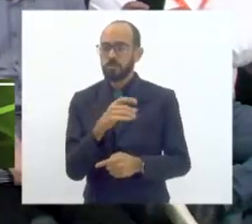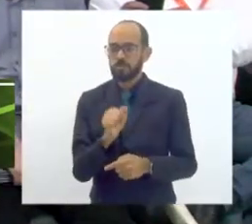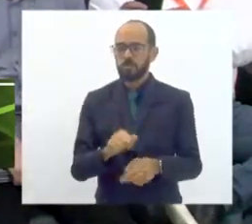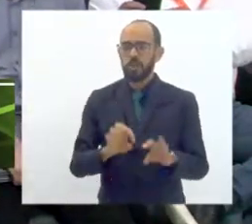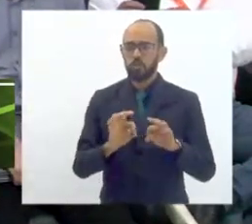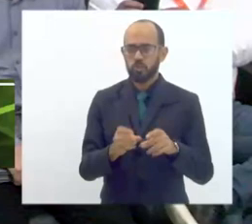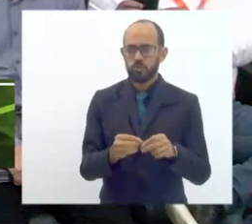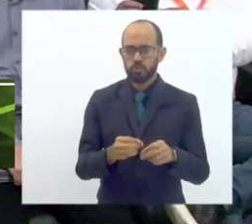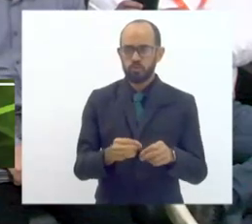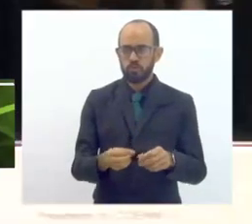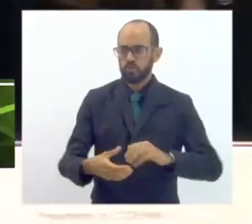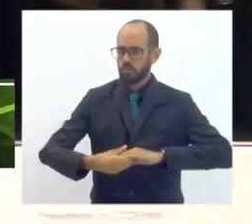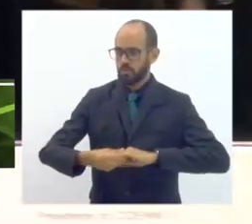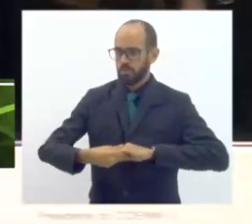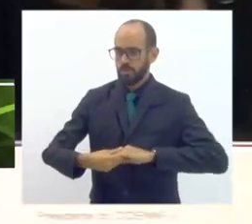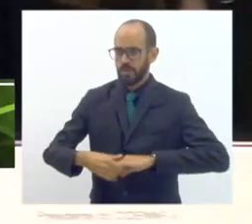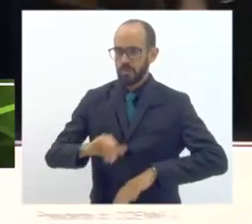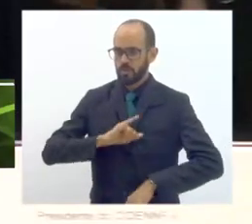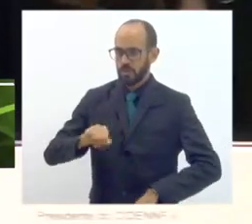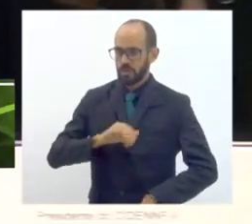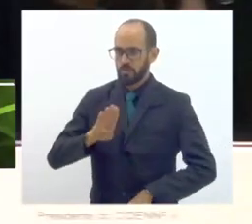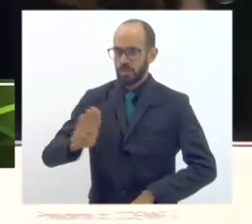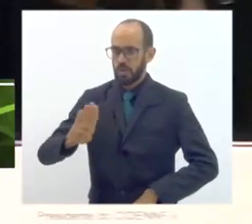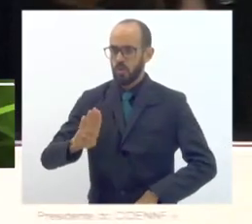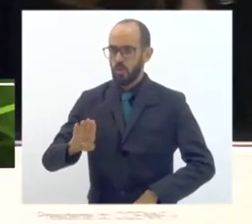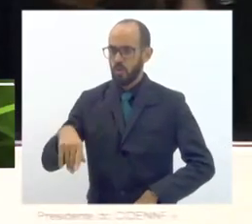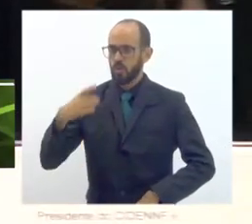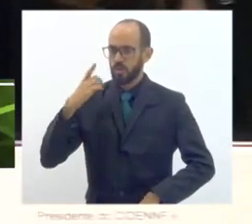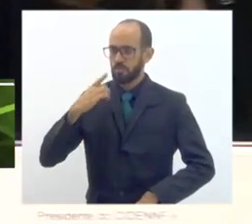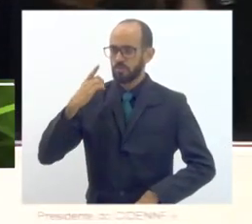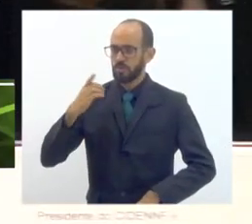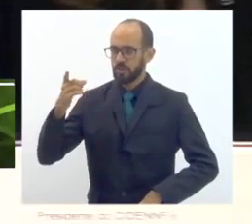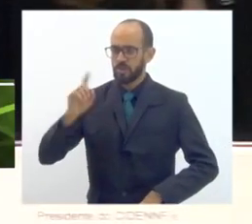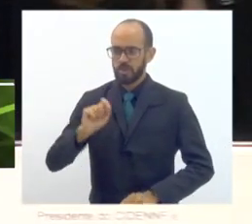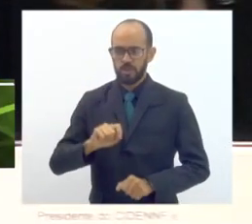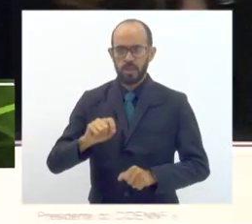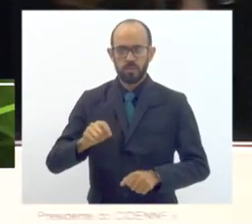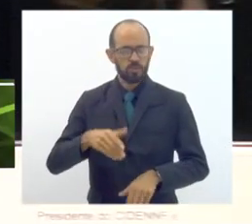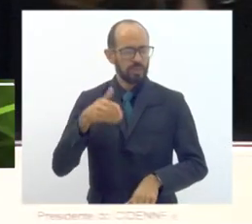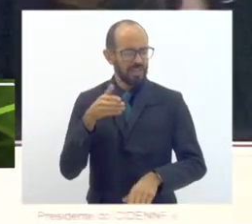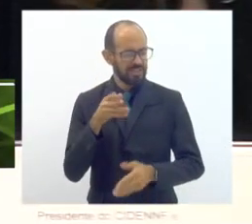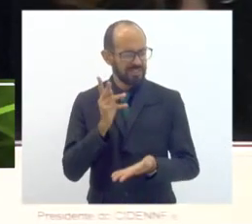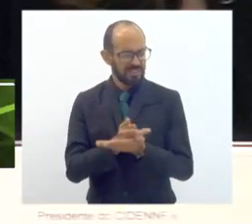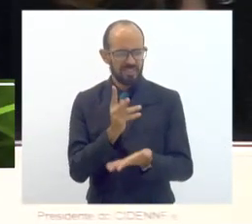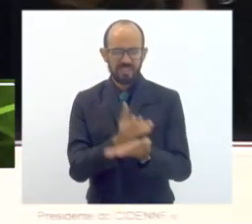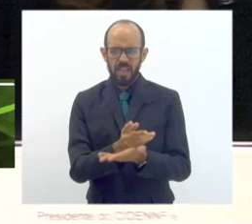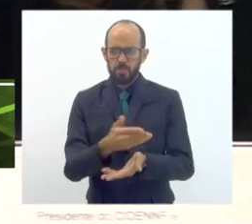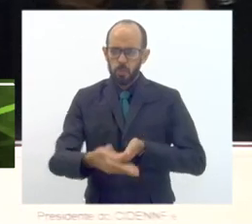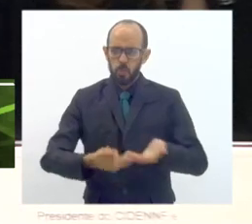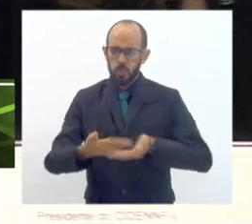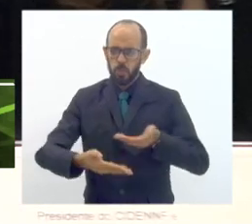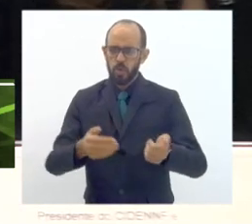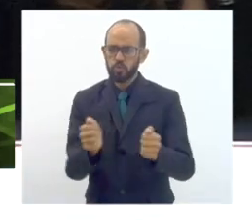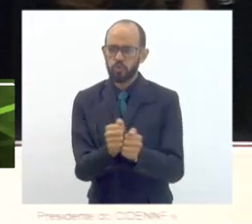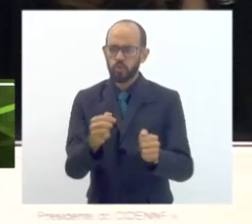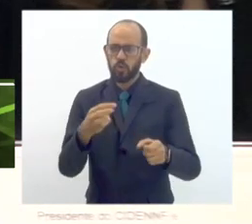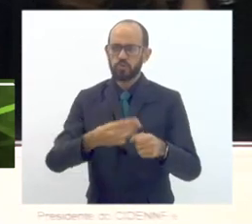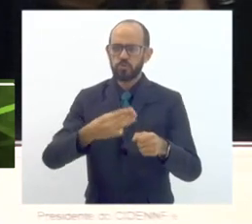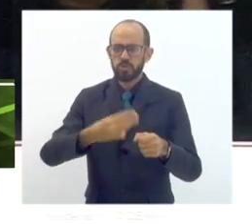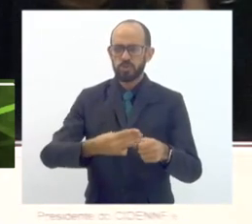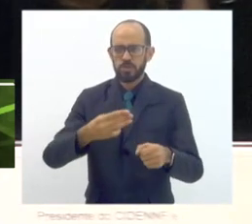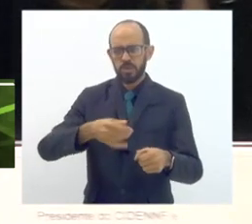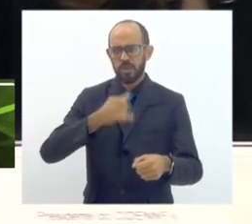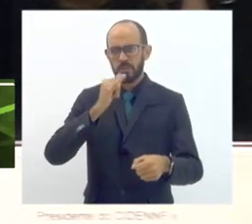querido deputado Jair Bittencourt, esse deputado municipalista, esse deputado que age com a mesma energia para uma